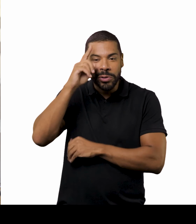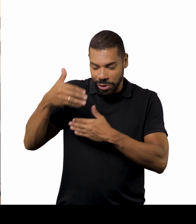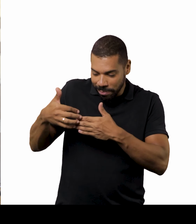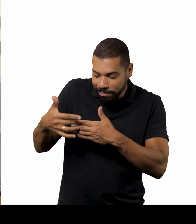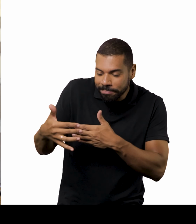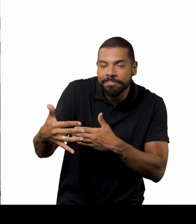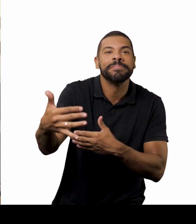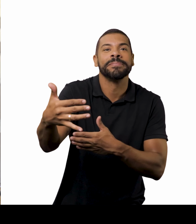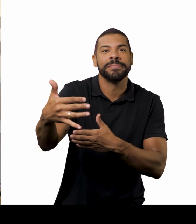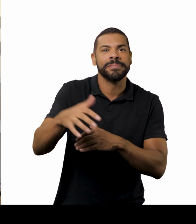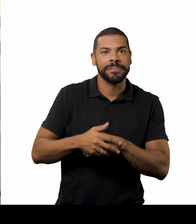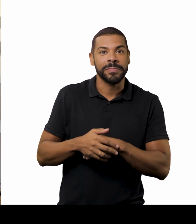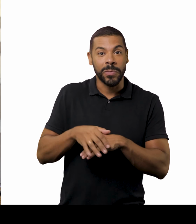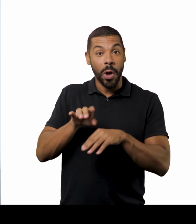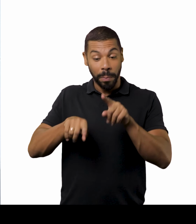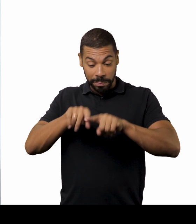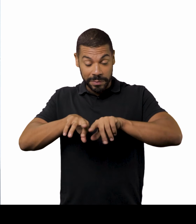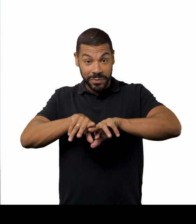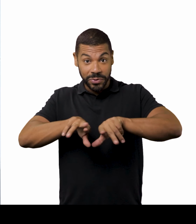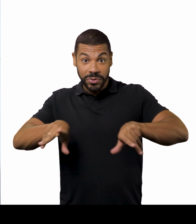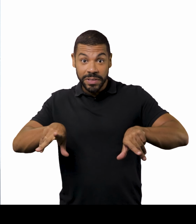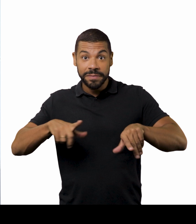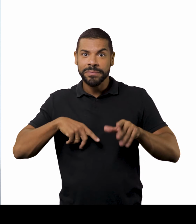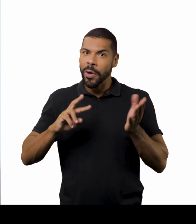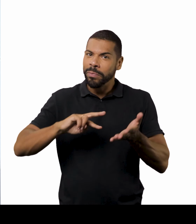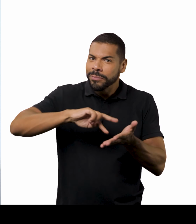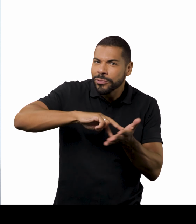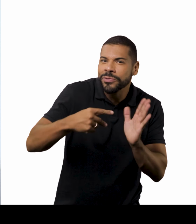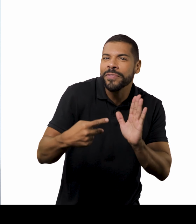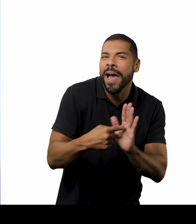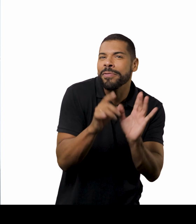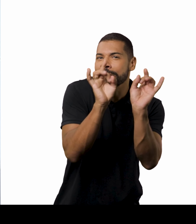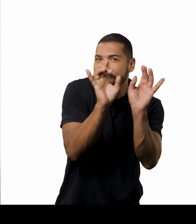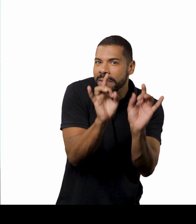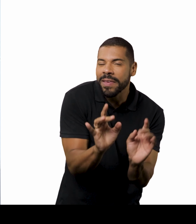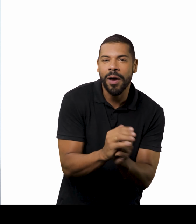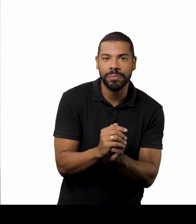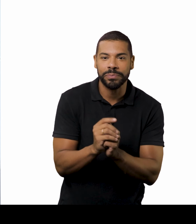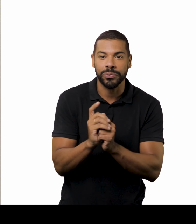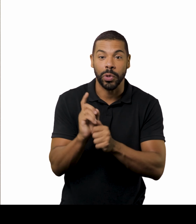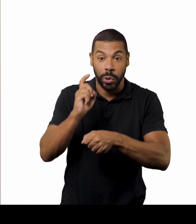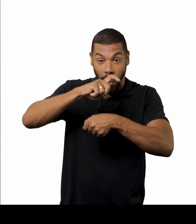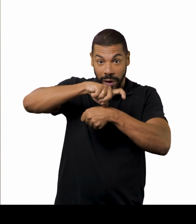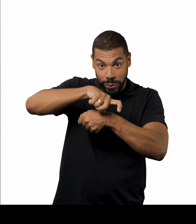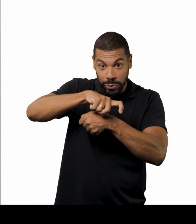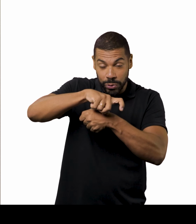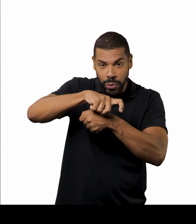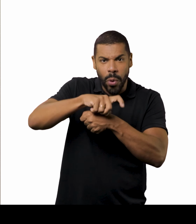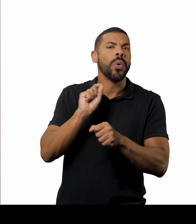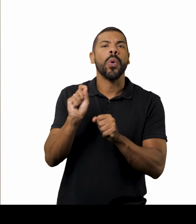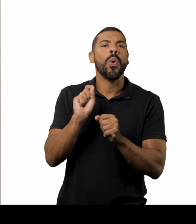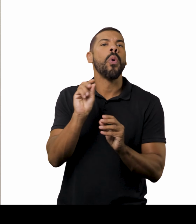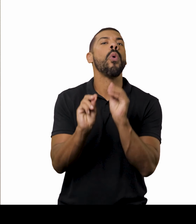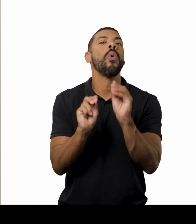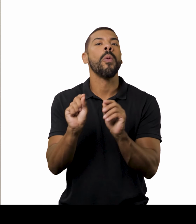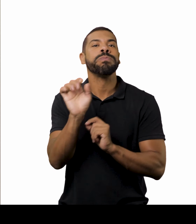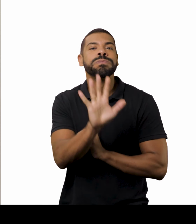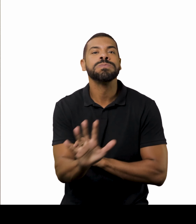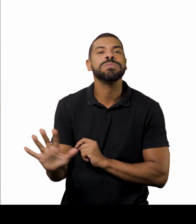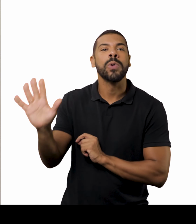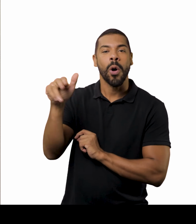está nas modelagens e também nos materiais usados para poder dar um significado nas peças. O caju, ele nasce muito no